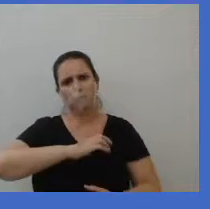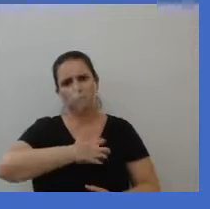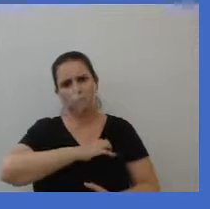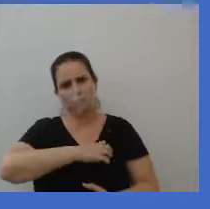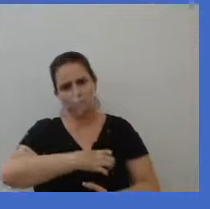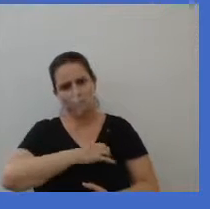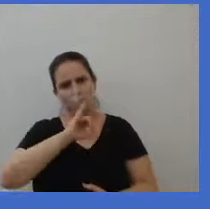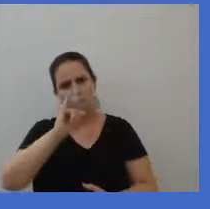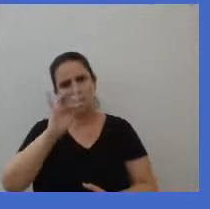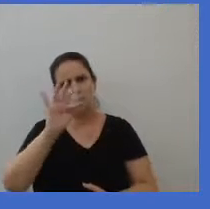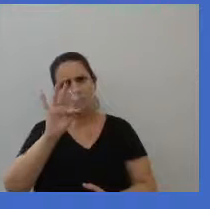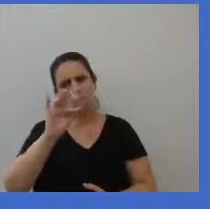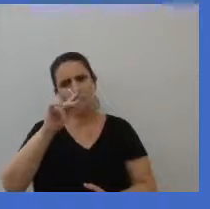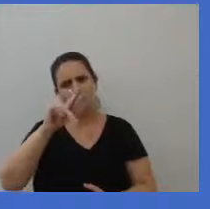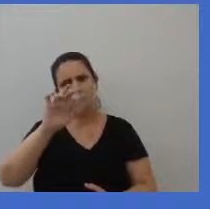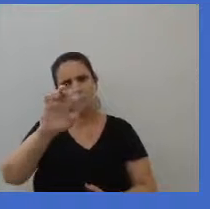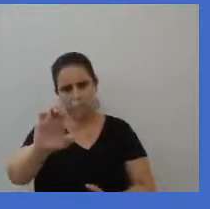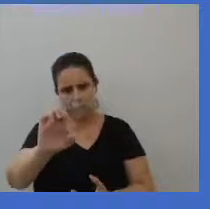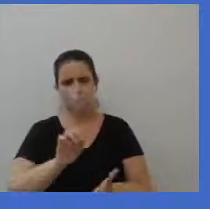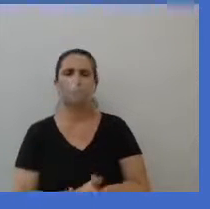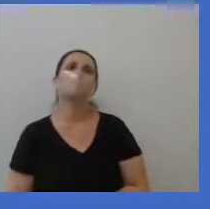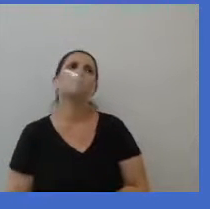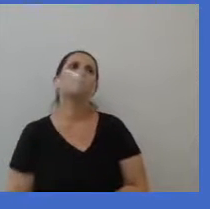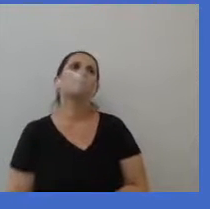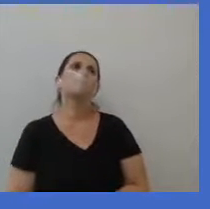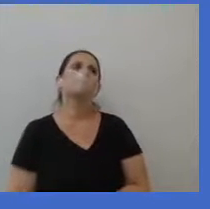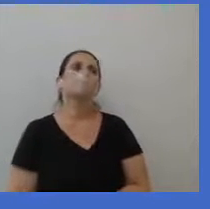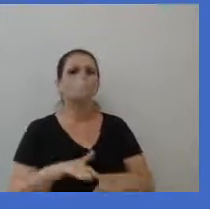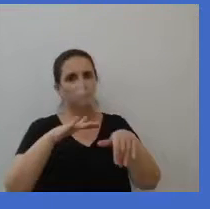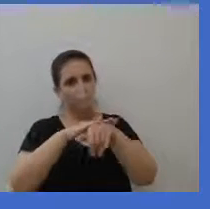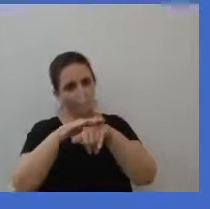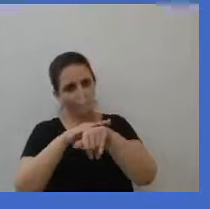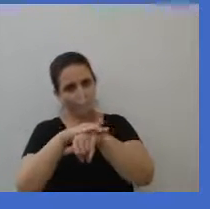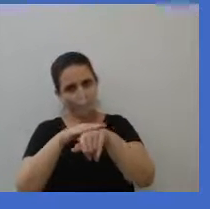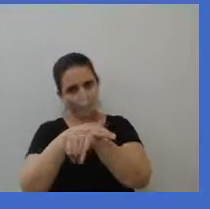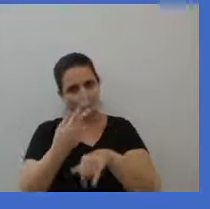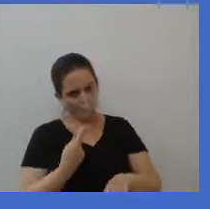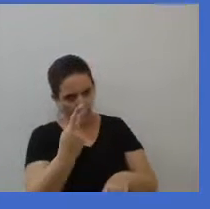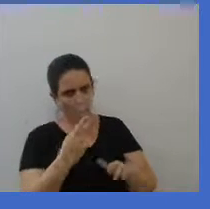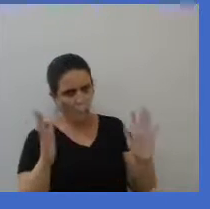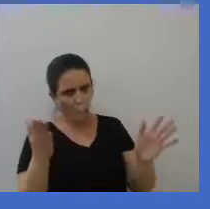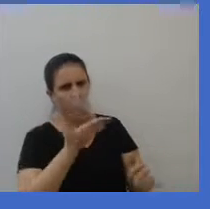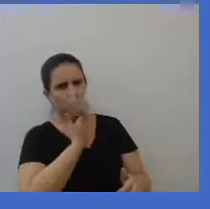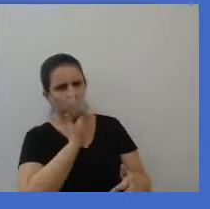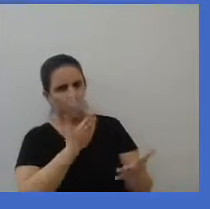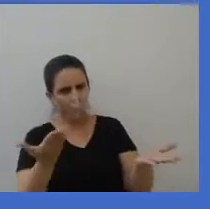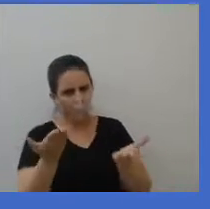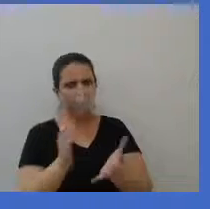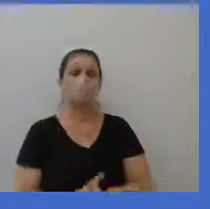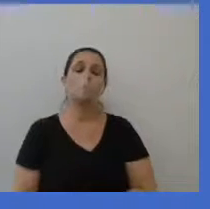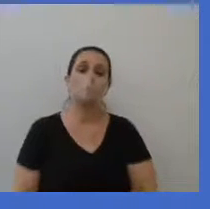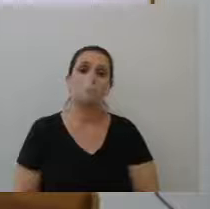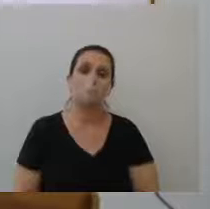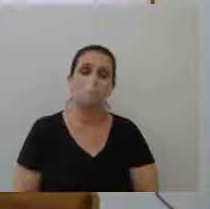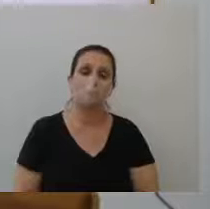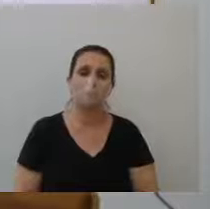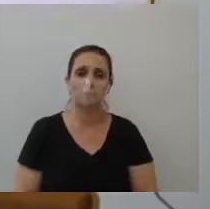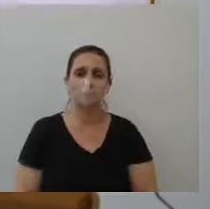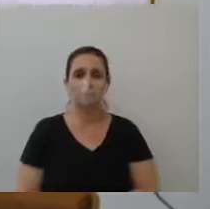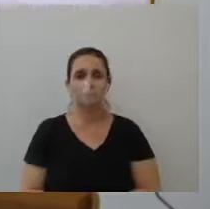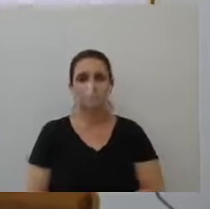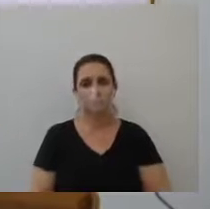na terceira e na quarta linha. O editorial, o texto que foi feito pelo jornal